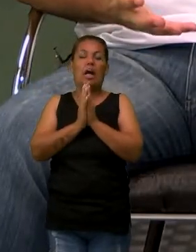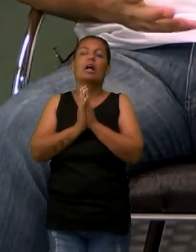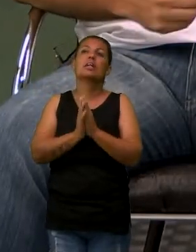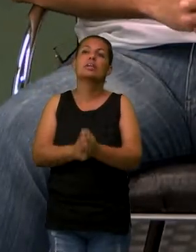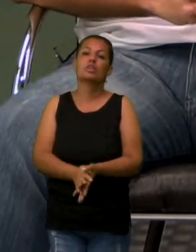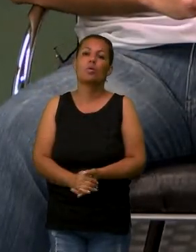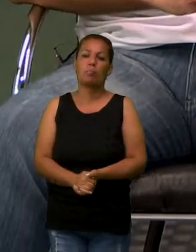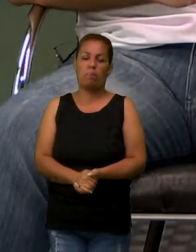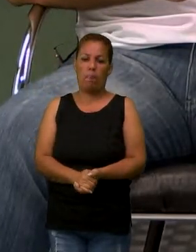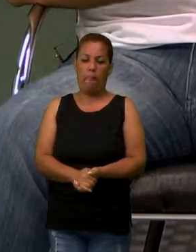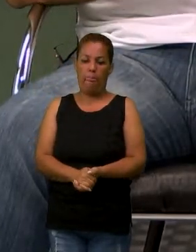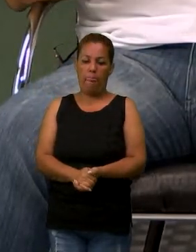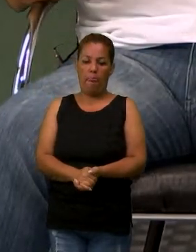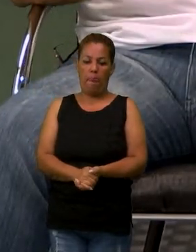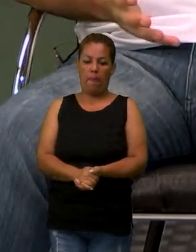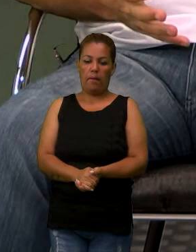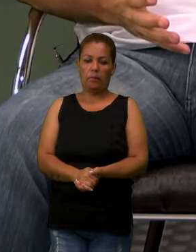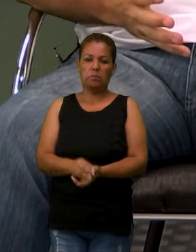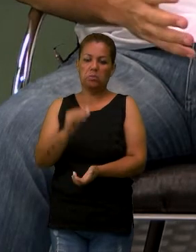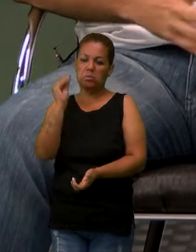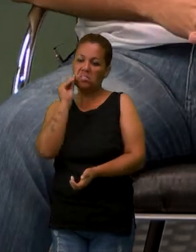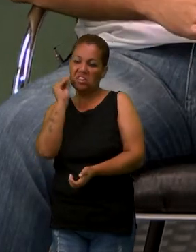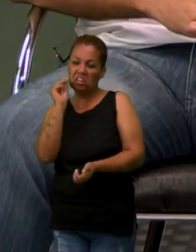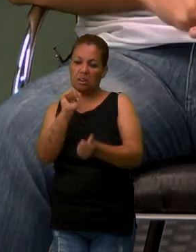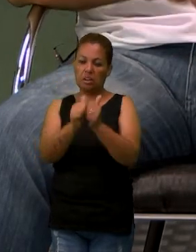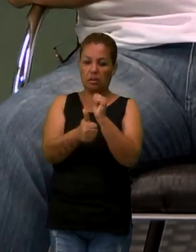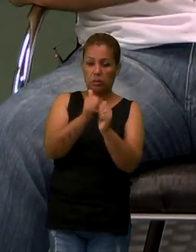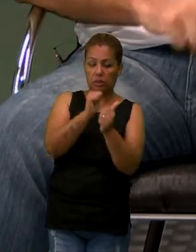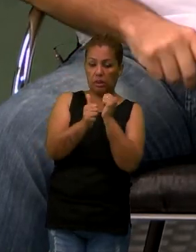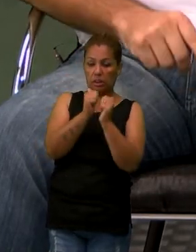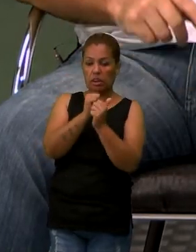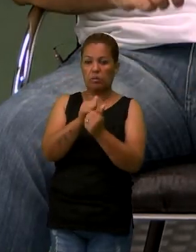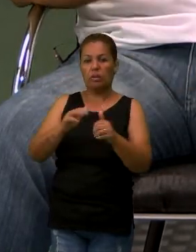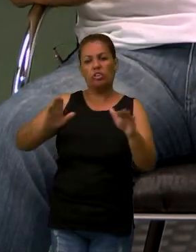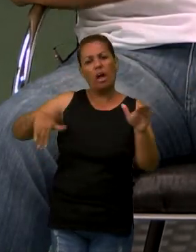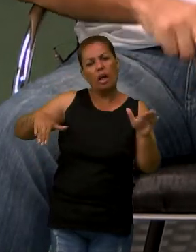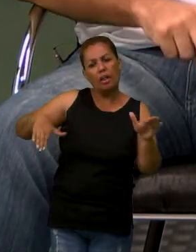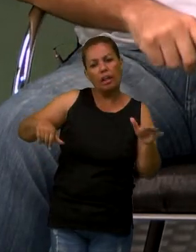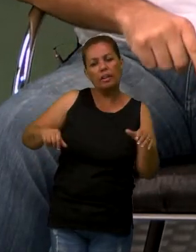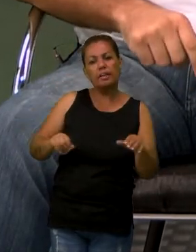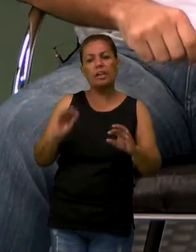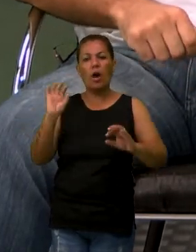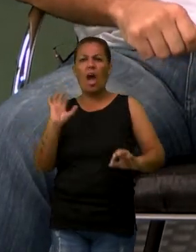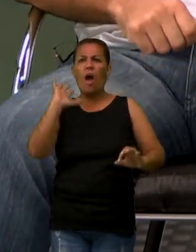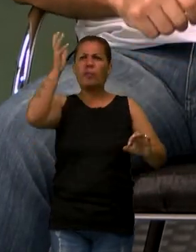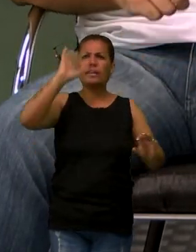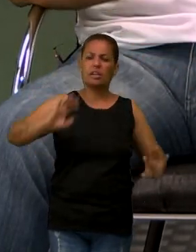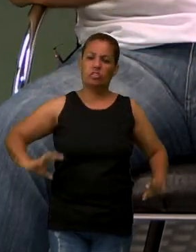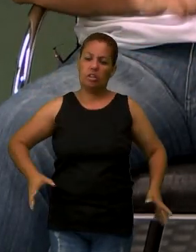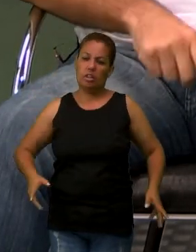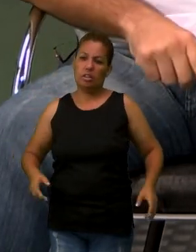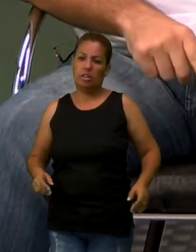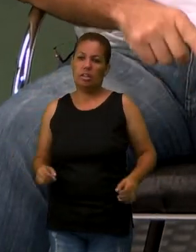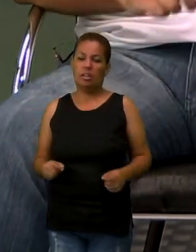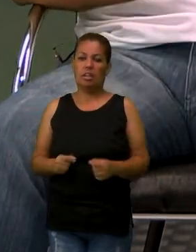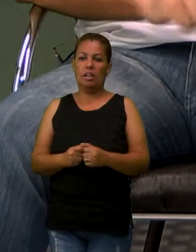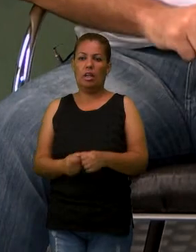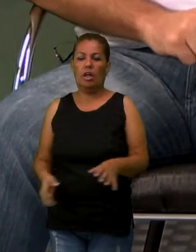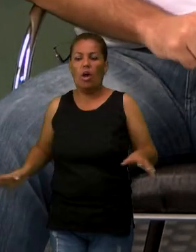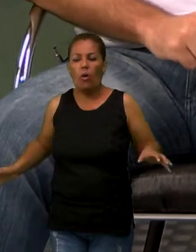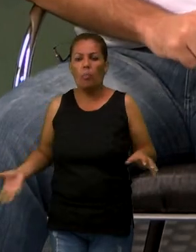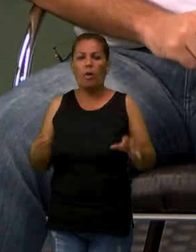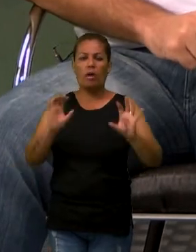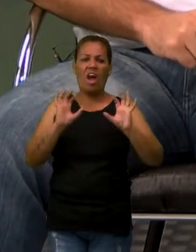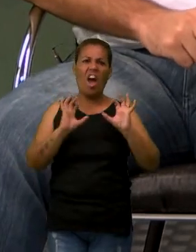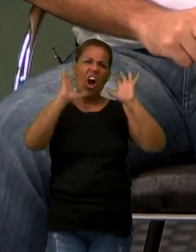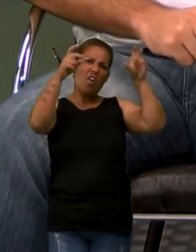de casa é e testando os esportes é natação é o basquete na cadeira de rodas é o golbol é o voleibol